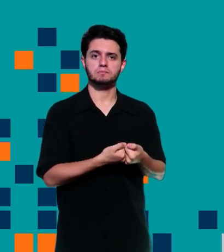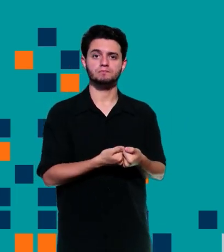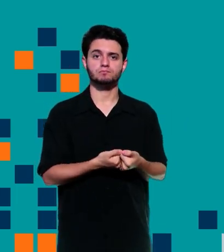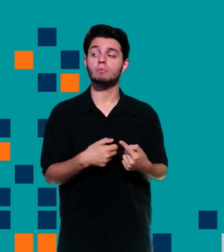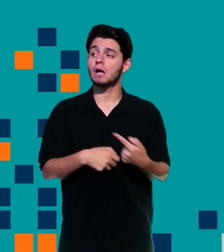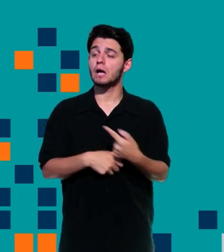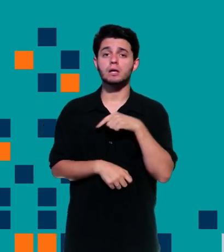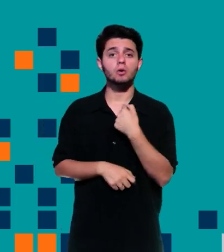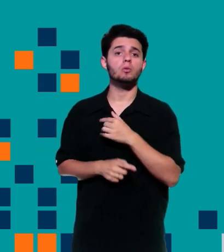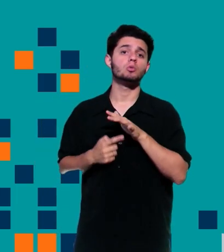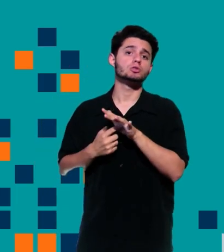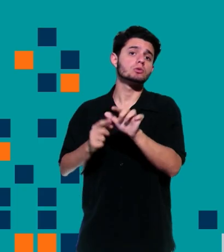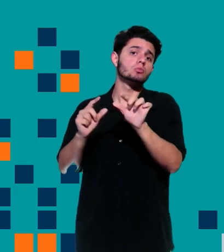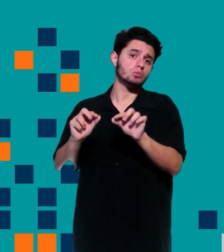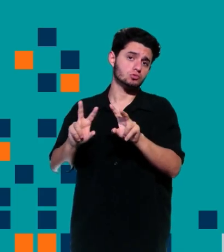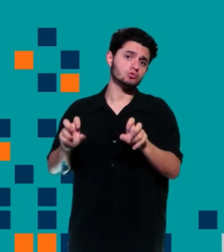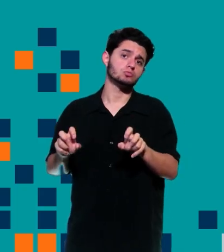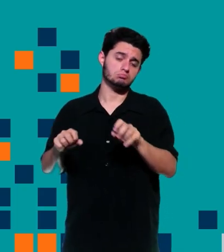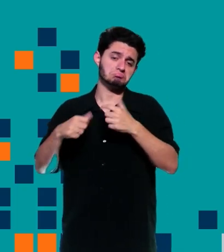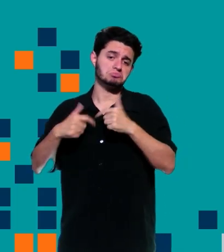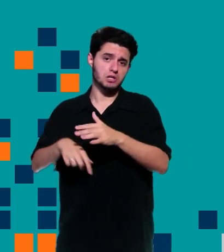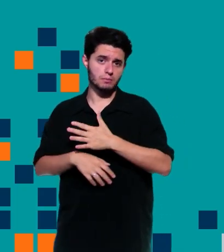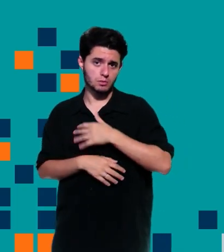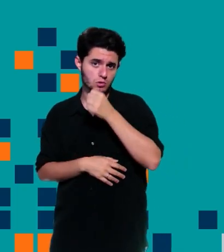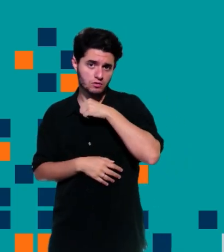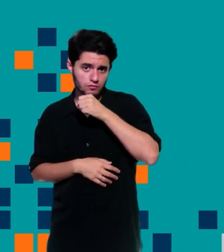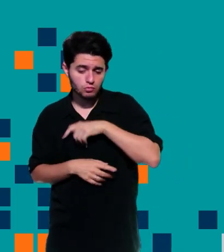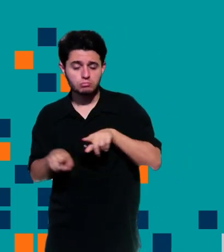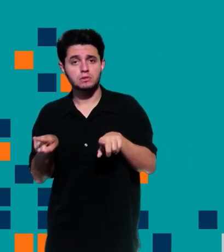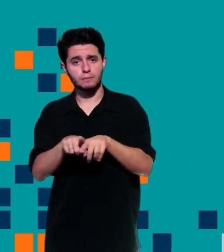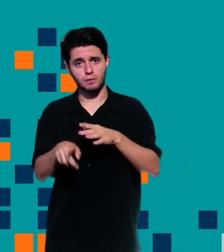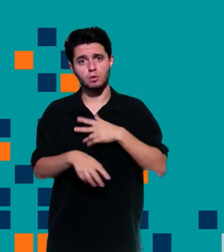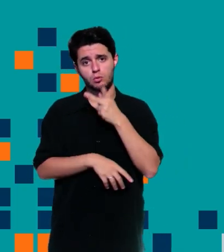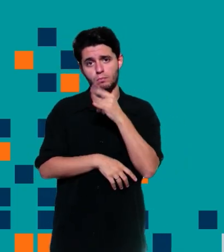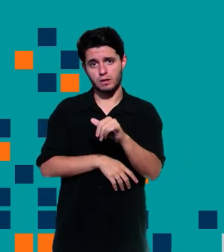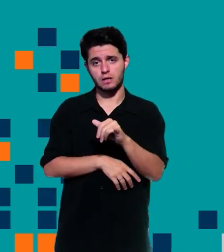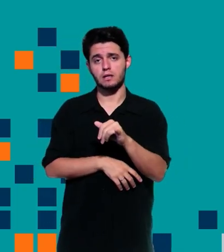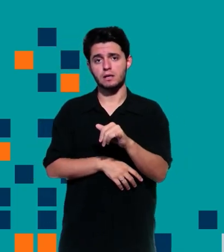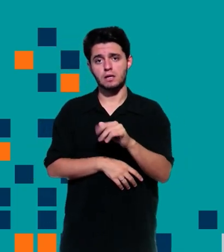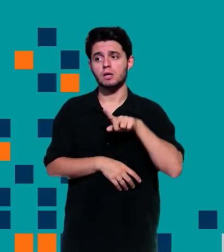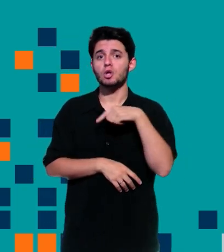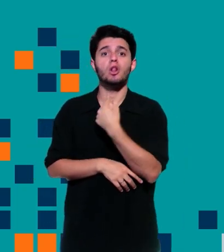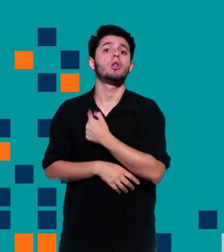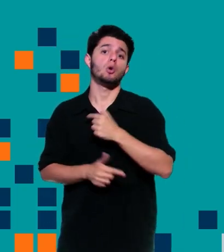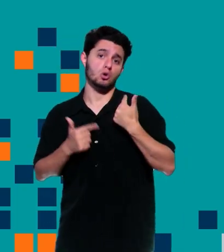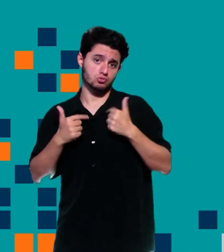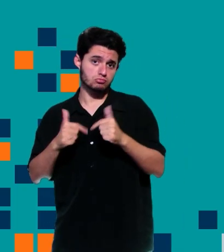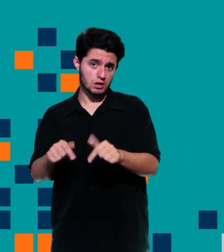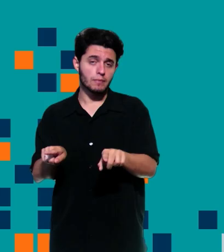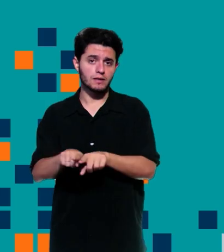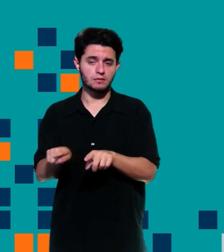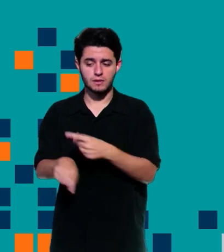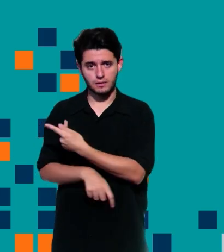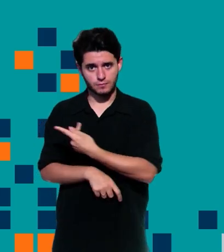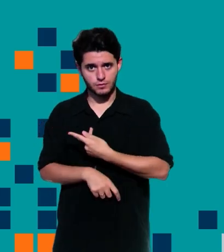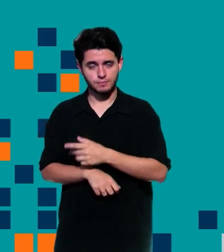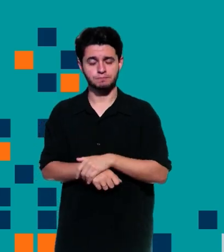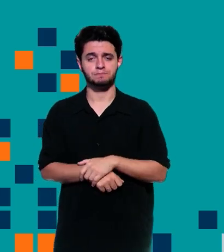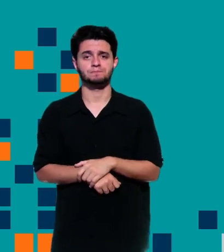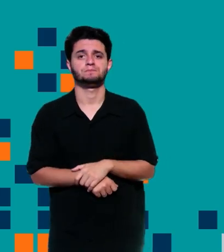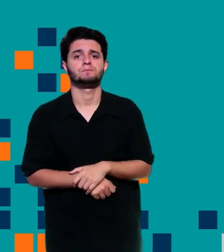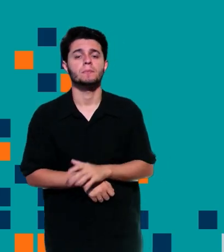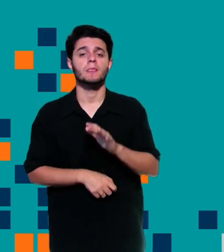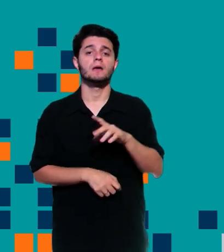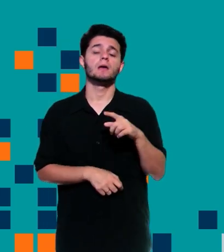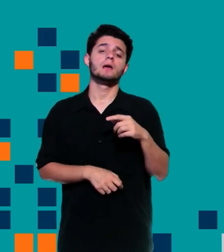um pouco do trabalho do meu avô, um pouco do trabalho do meu pai, um pouco do nosso trabalho hoje. Mas a gente quis fazer